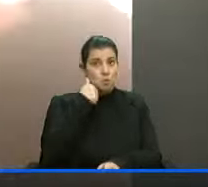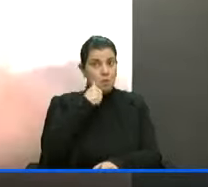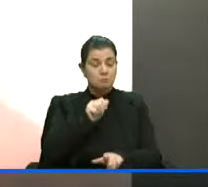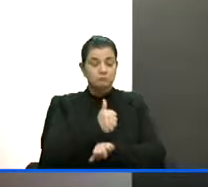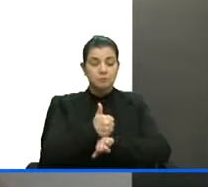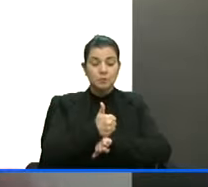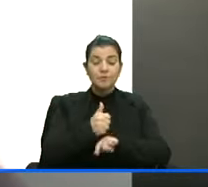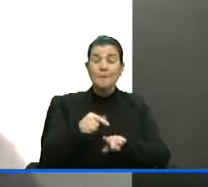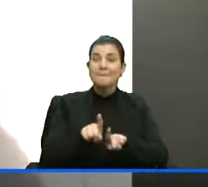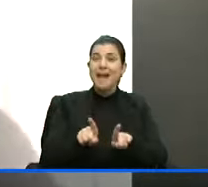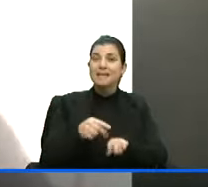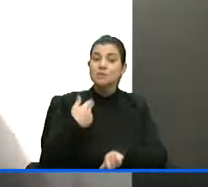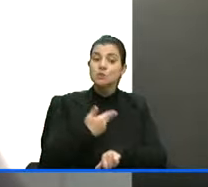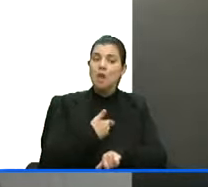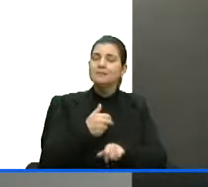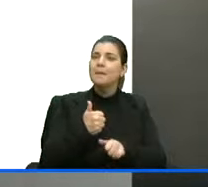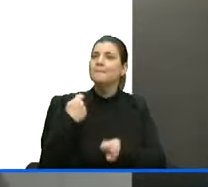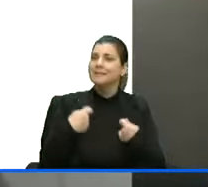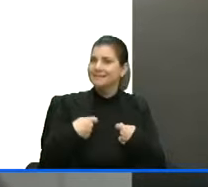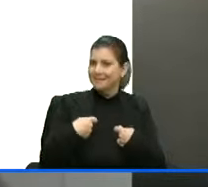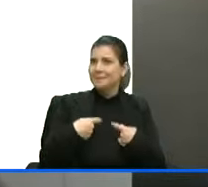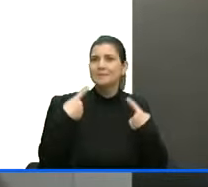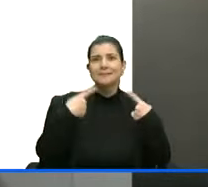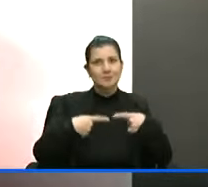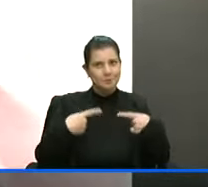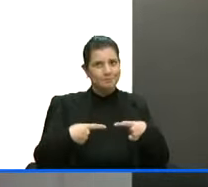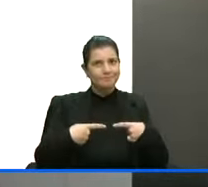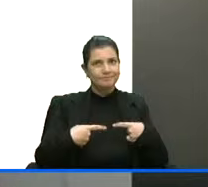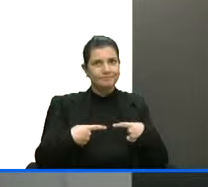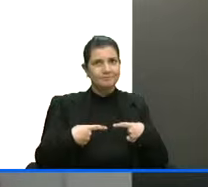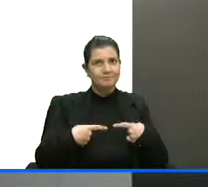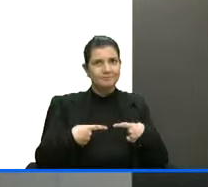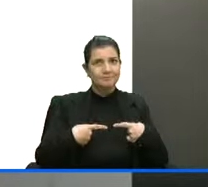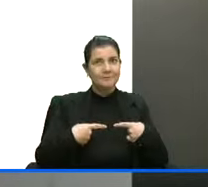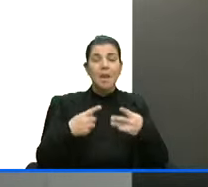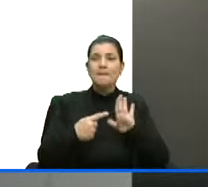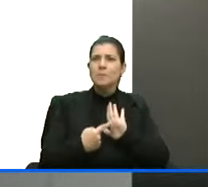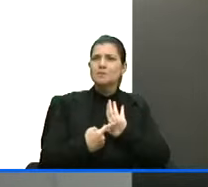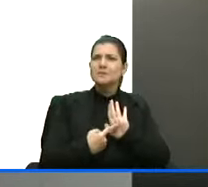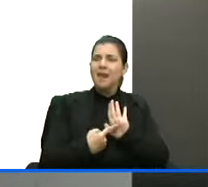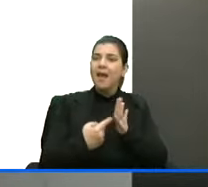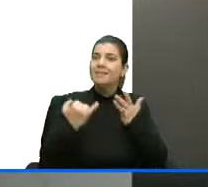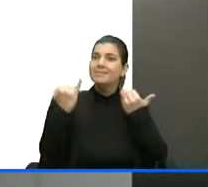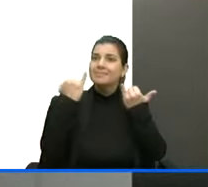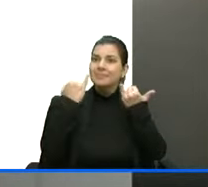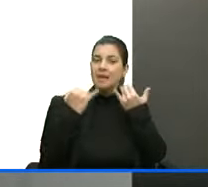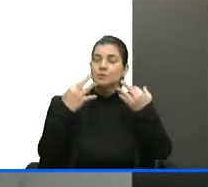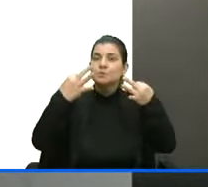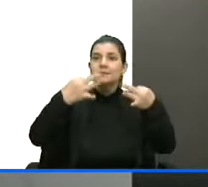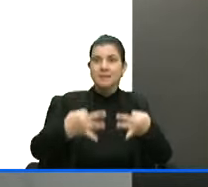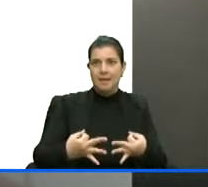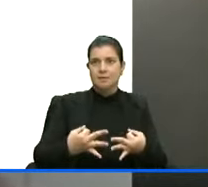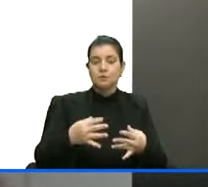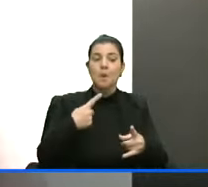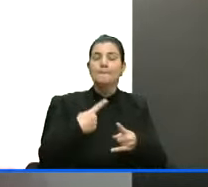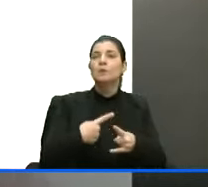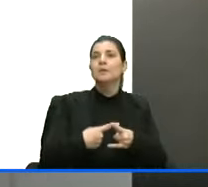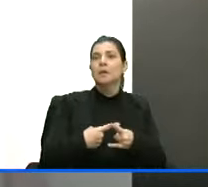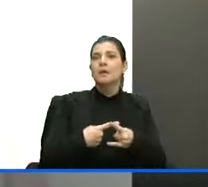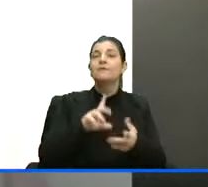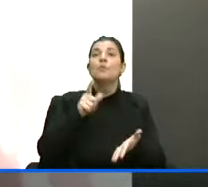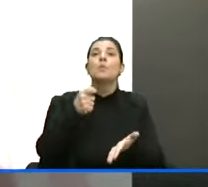Nós precisamos, nesse tipo de debate, trazer um pouco os dados concretos, entende? Porque, assim, vão comprar vaga. Deixa eu